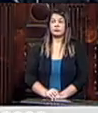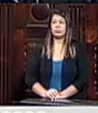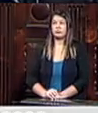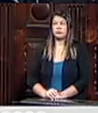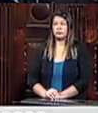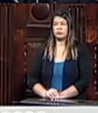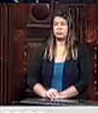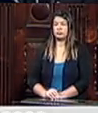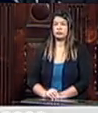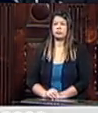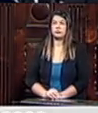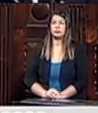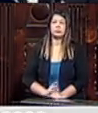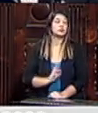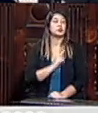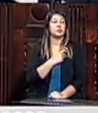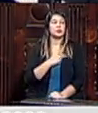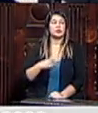Senhor presidente,